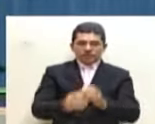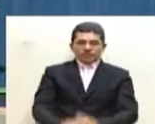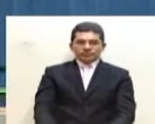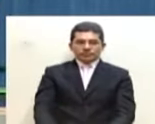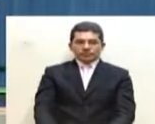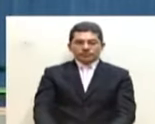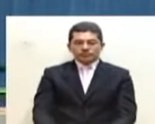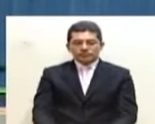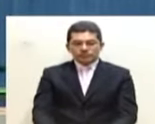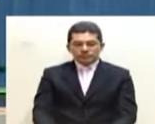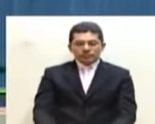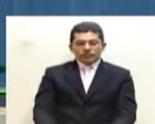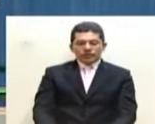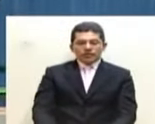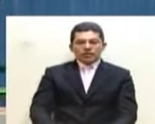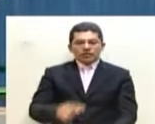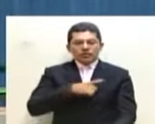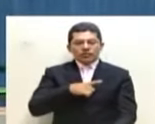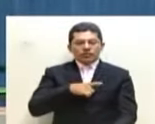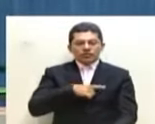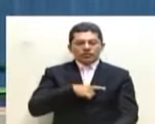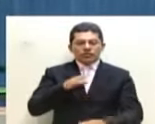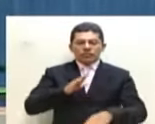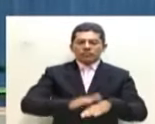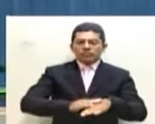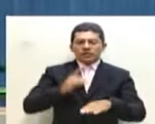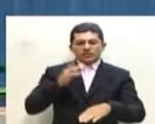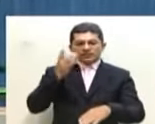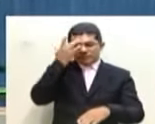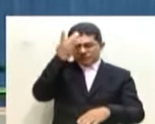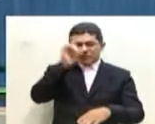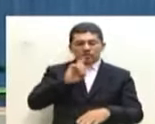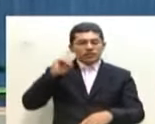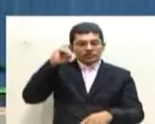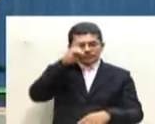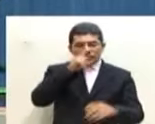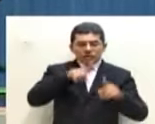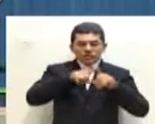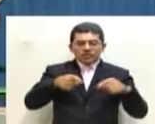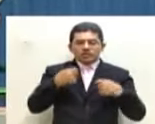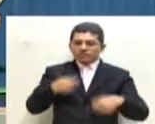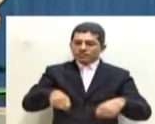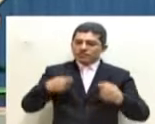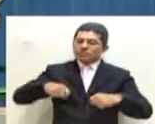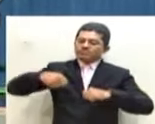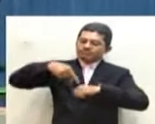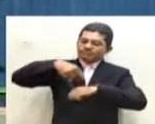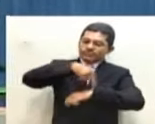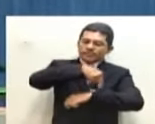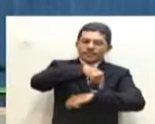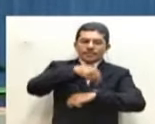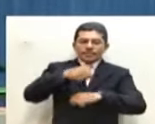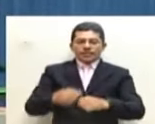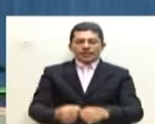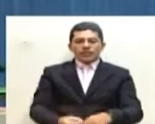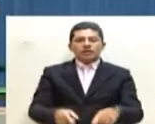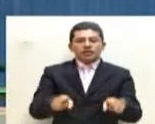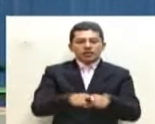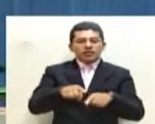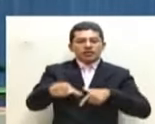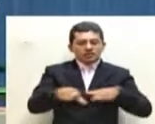ao pragmatismo, não é tarefa das mais fáceis. Mas é preciso caminhar. E na